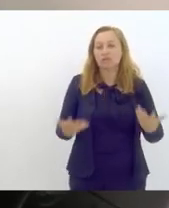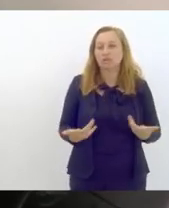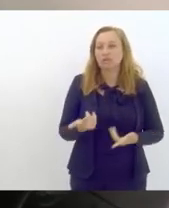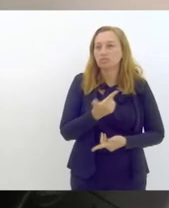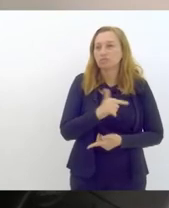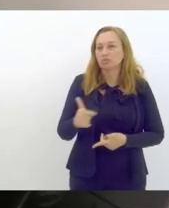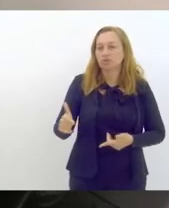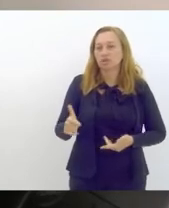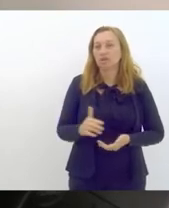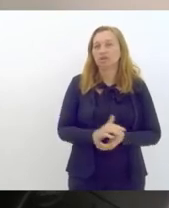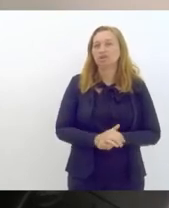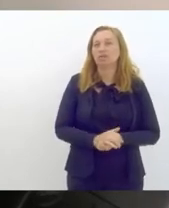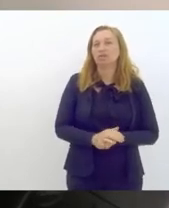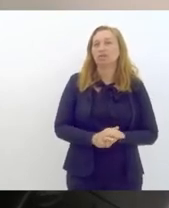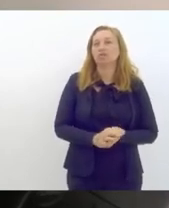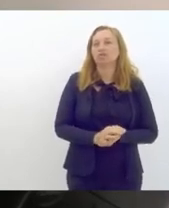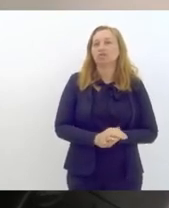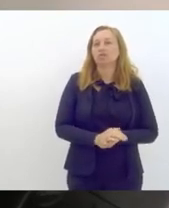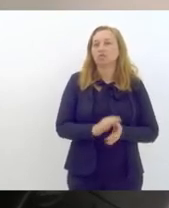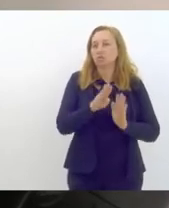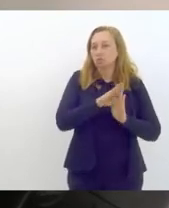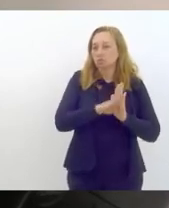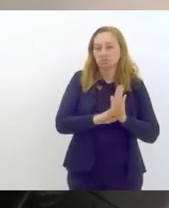havendo mais itens na pauta,